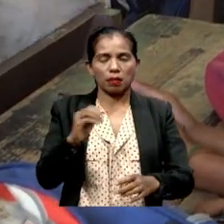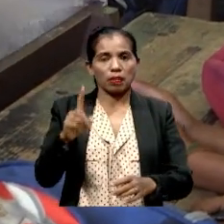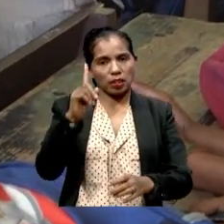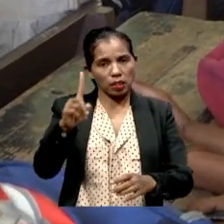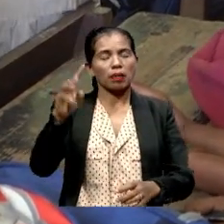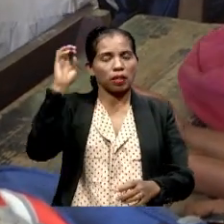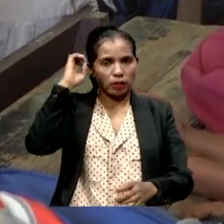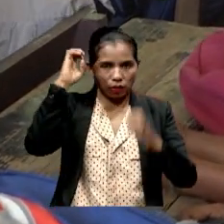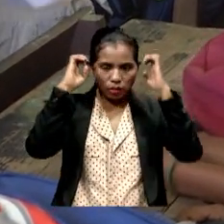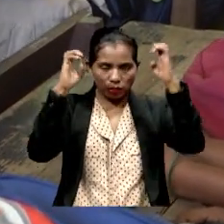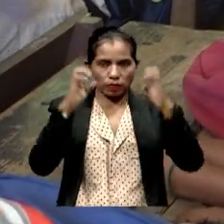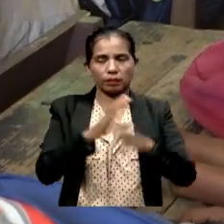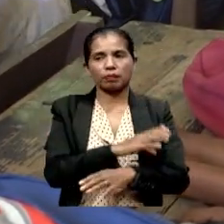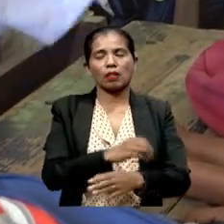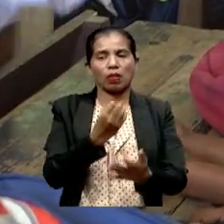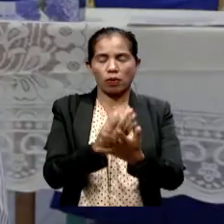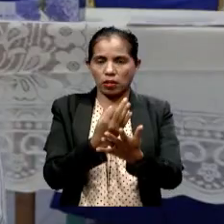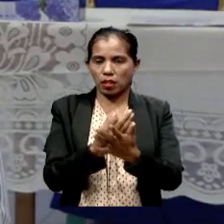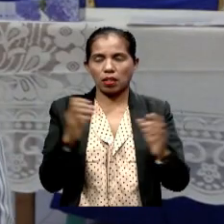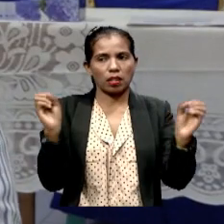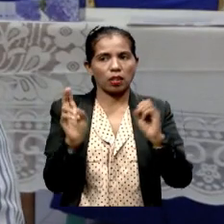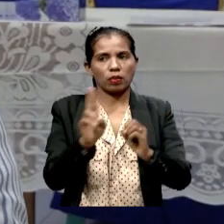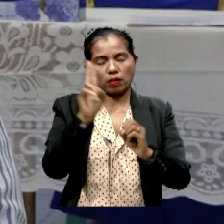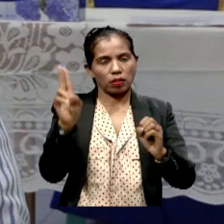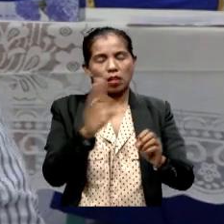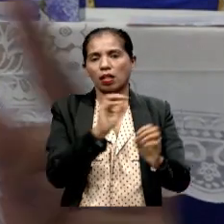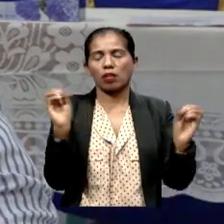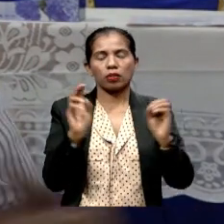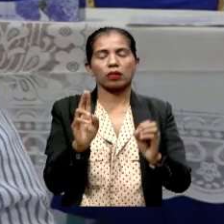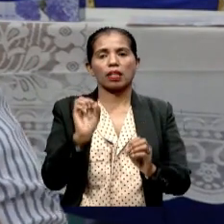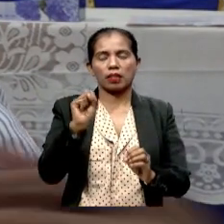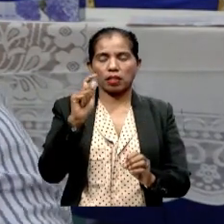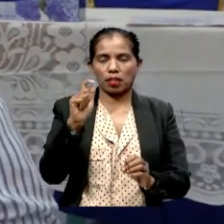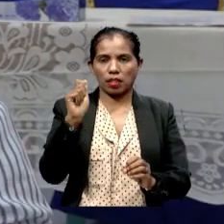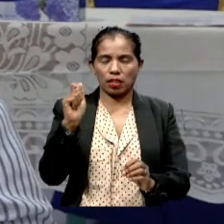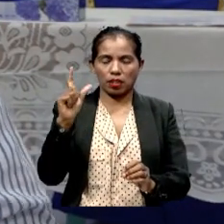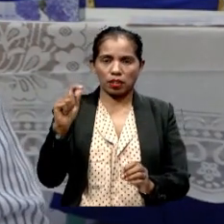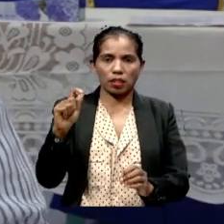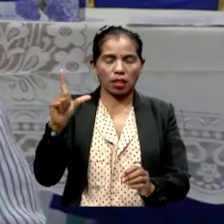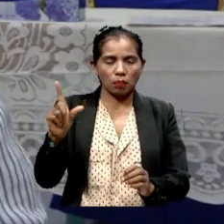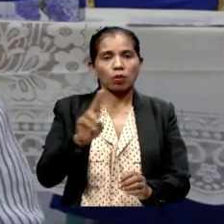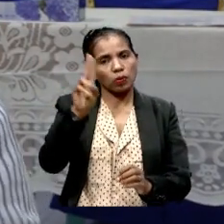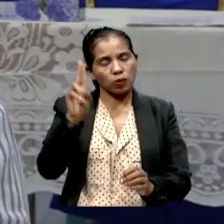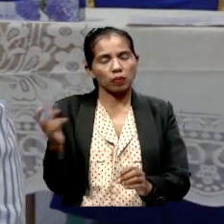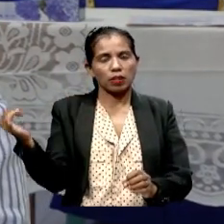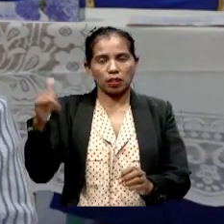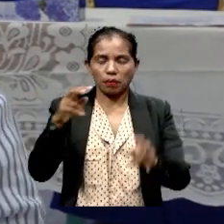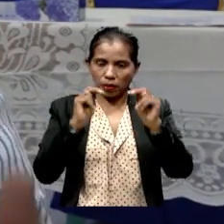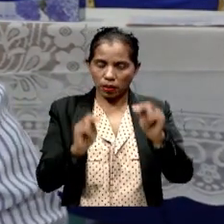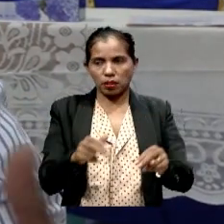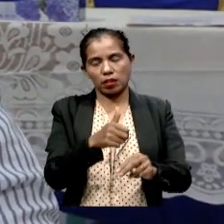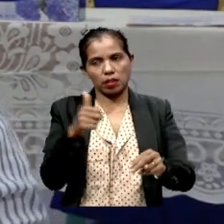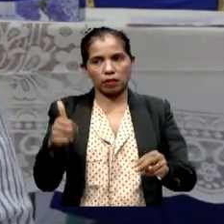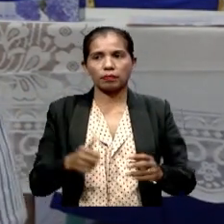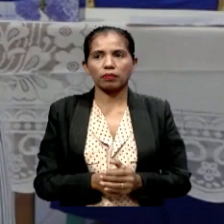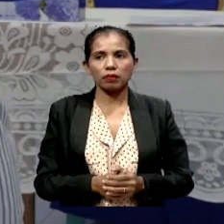o merenda escolar. Também é que você tenha que fazer gastos. Gastos, né? Lá os estatal que usa lá, o município que usa para ser necessidade de ser selo que não vê que lá beleza, porque